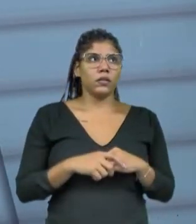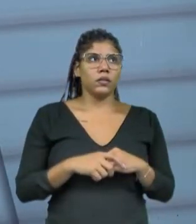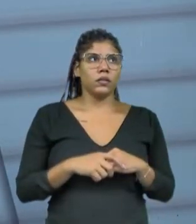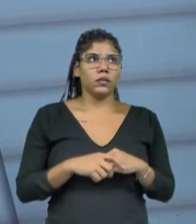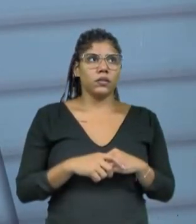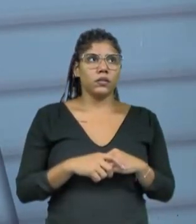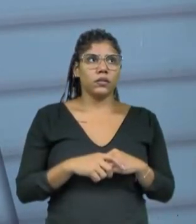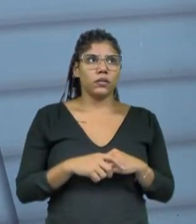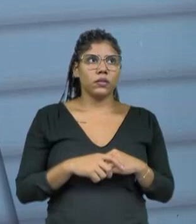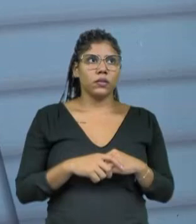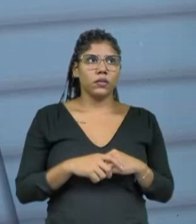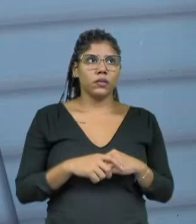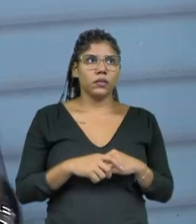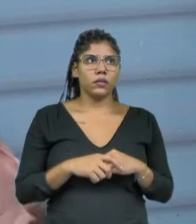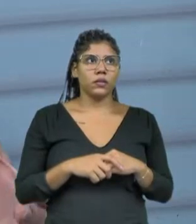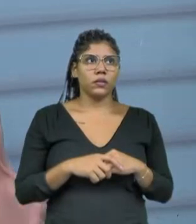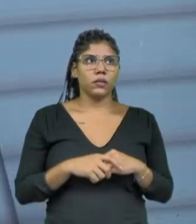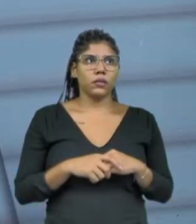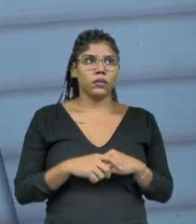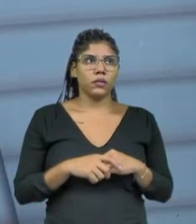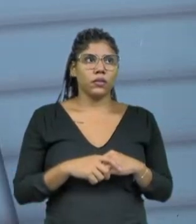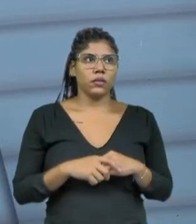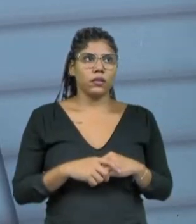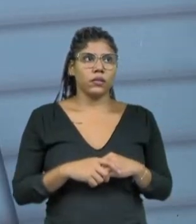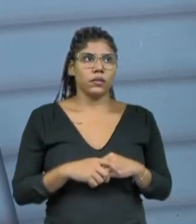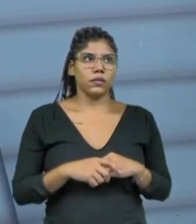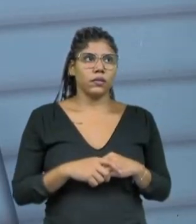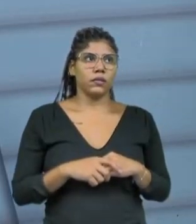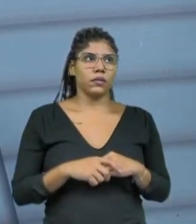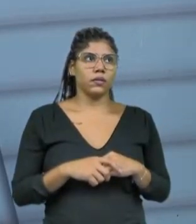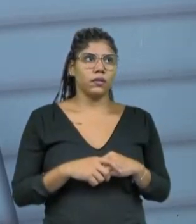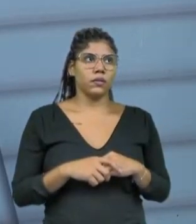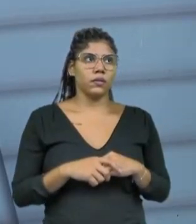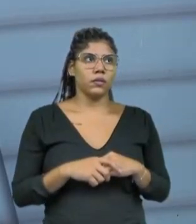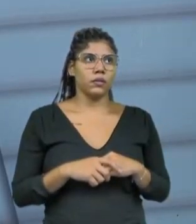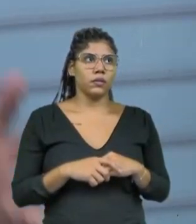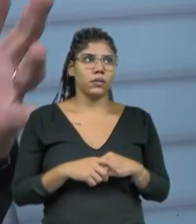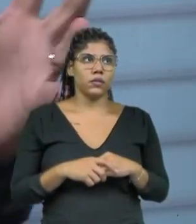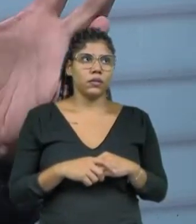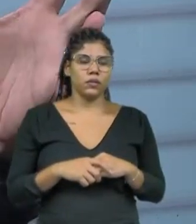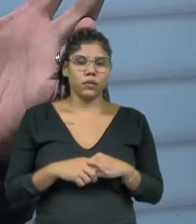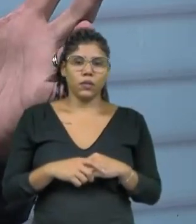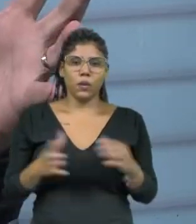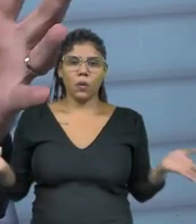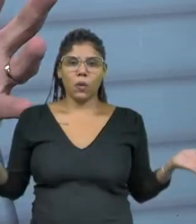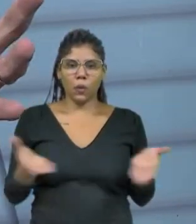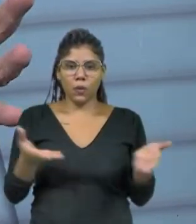pouco, certo? Aqui no nosso estado. Por exemplo, hoje talvez